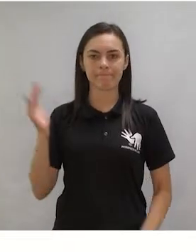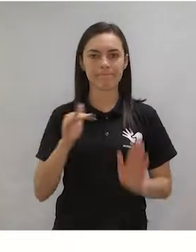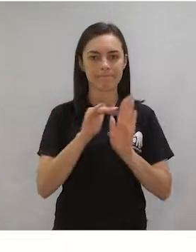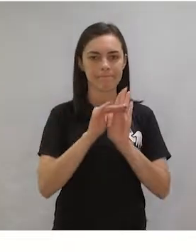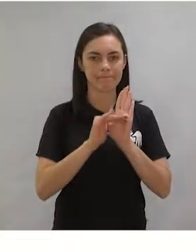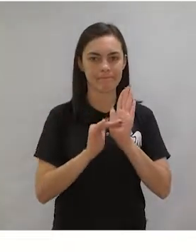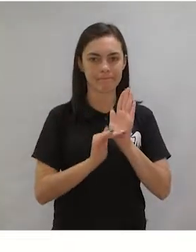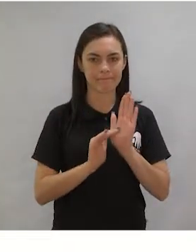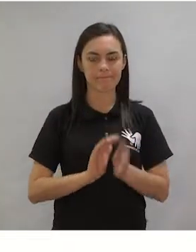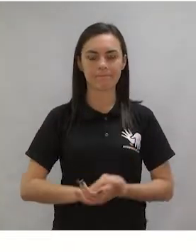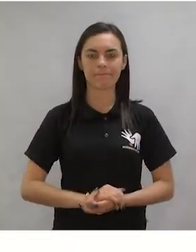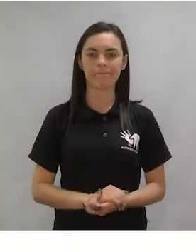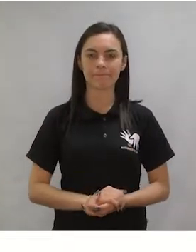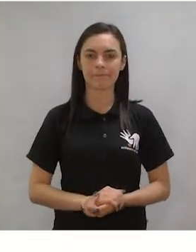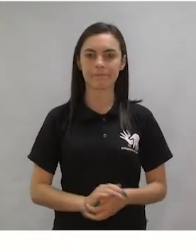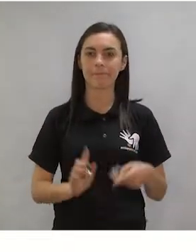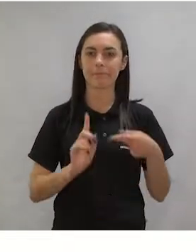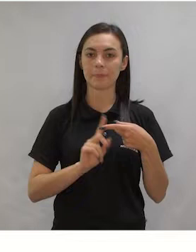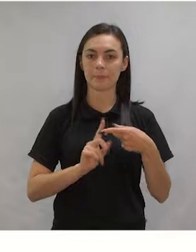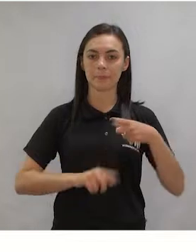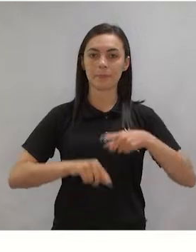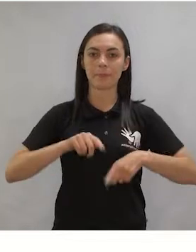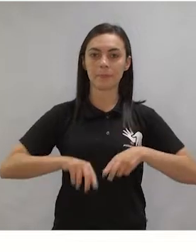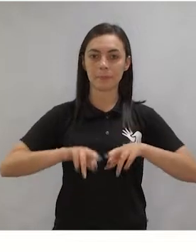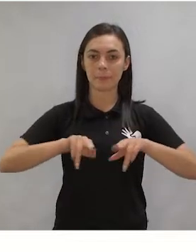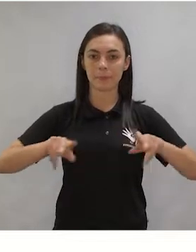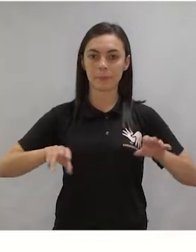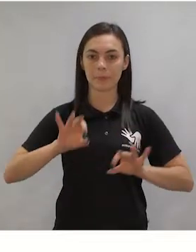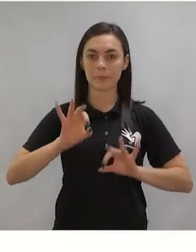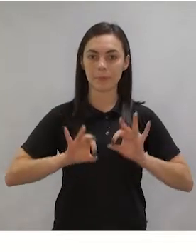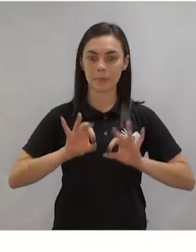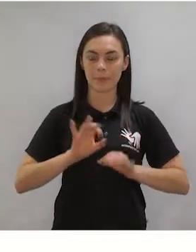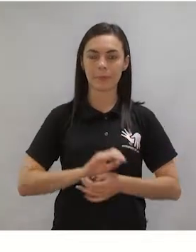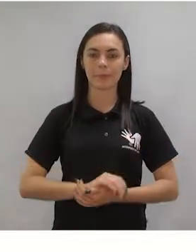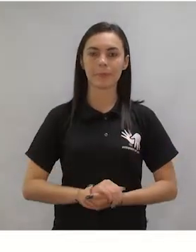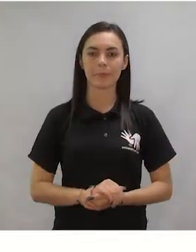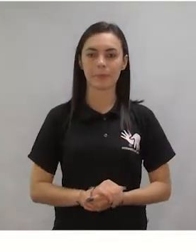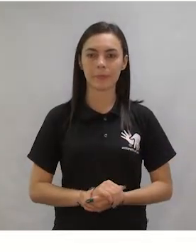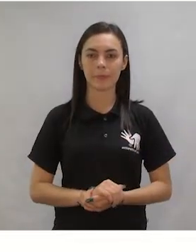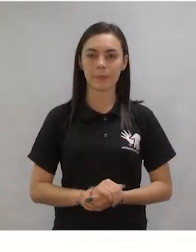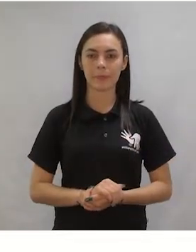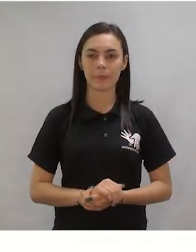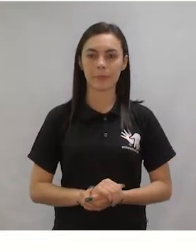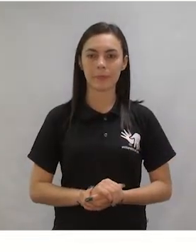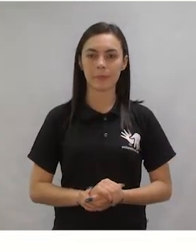Rotina. Nós vamos separar os materiais,